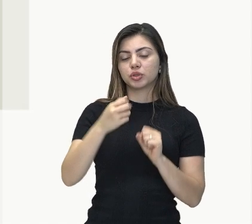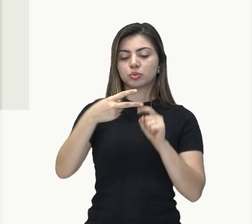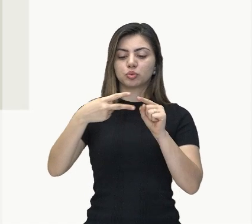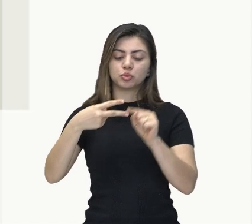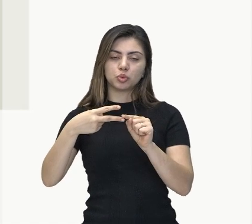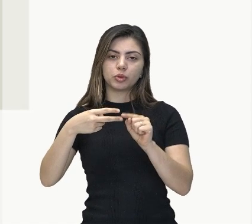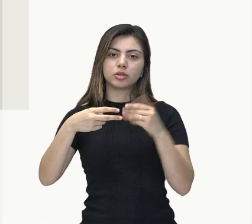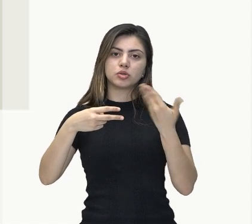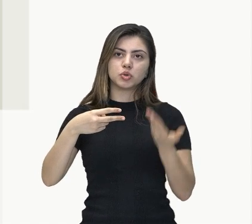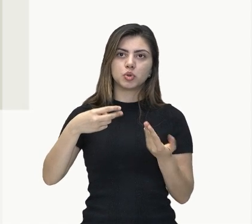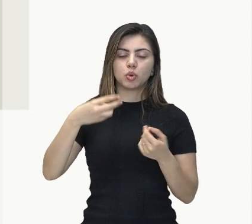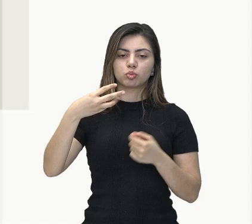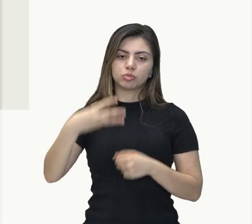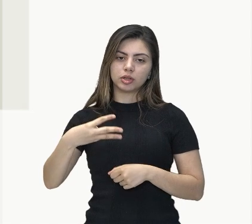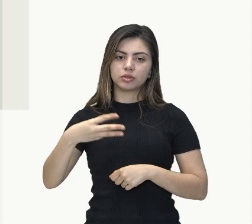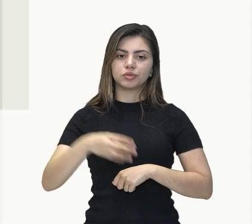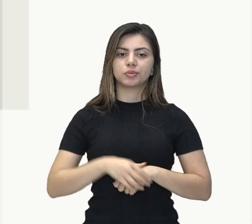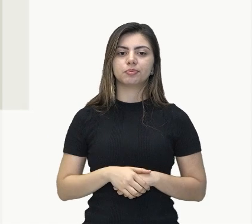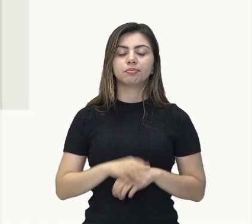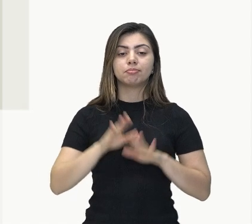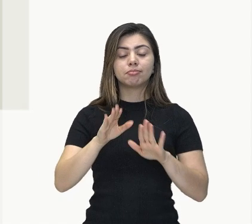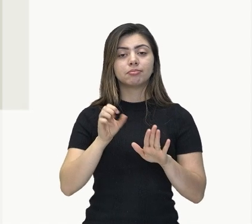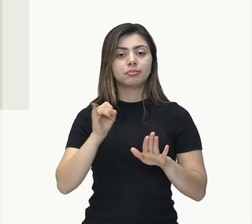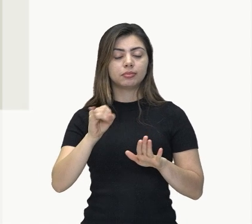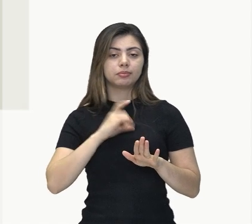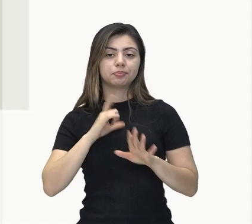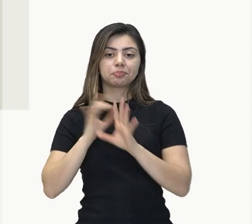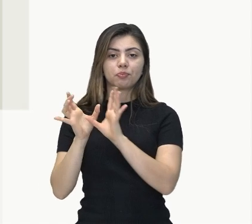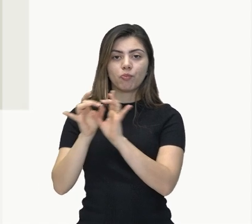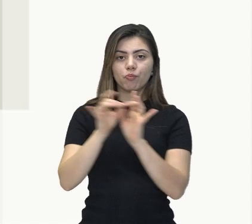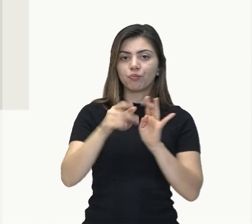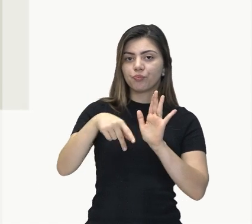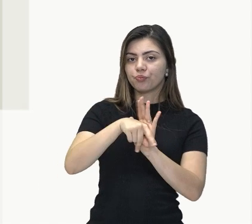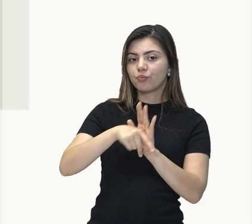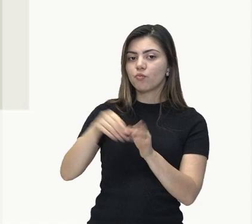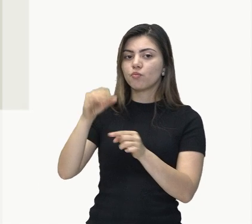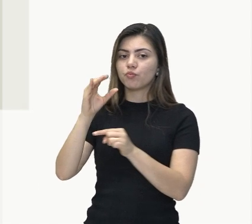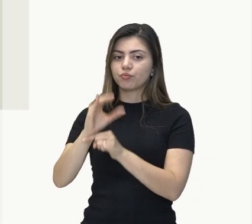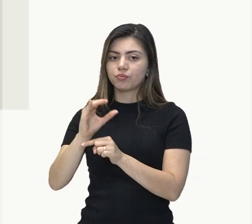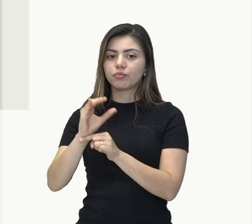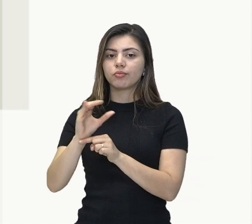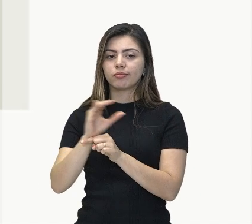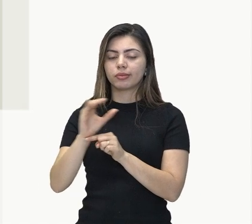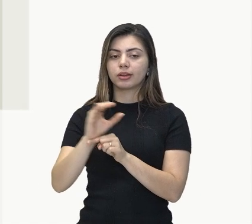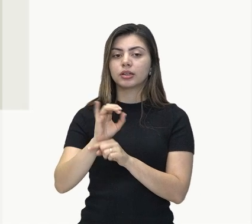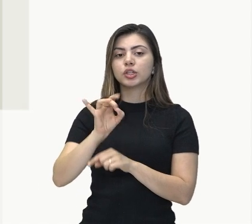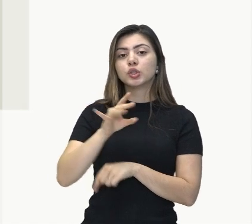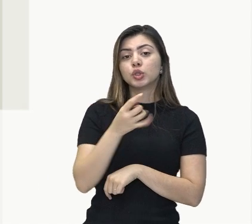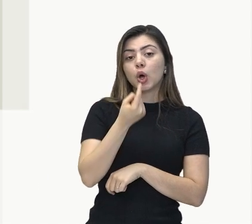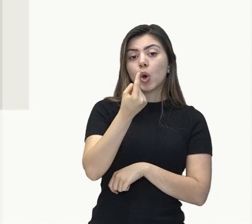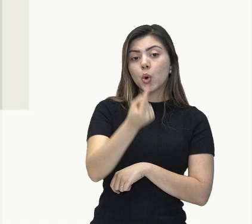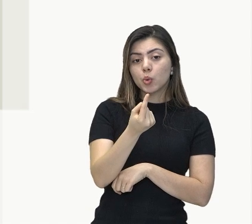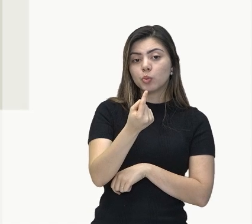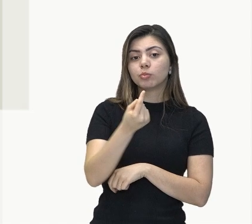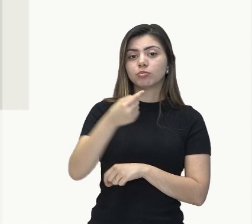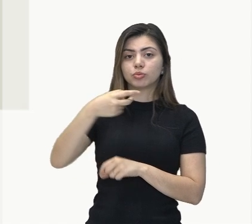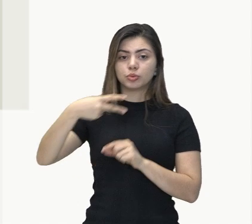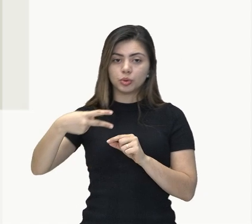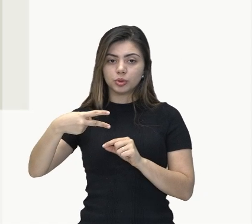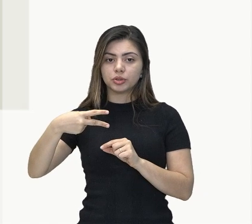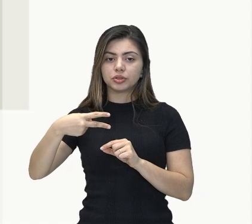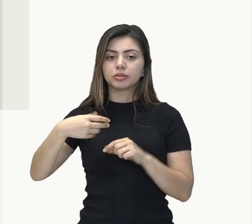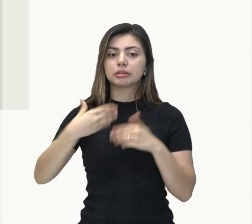triplas. Quando eu tiver uma cadeia carbônica que ela tem apenas uma ligação dupla, eu